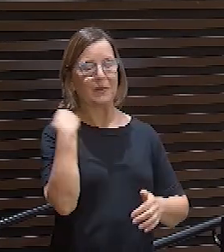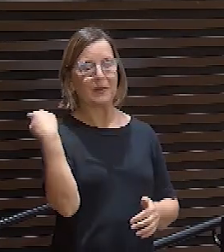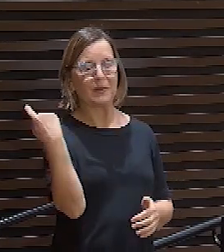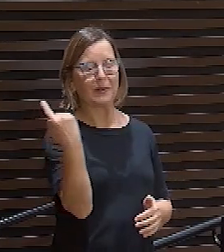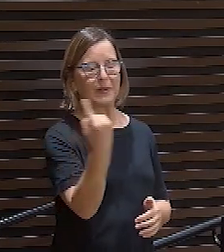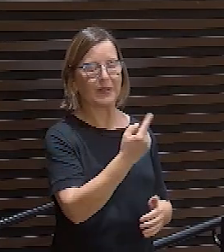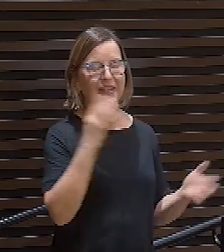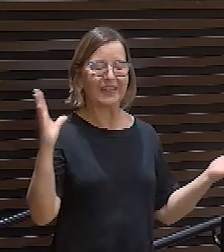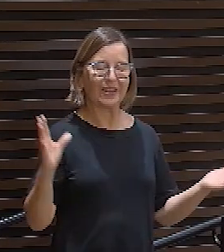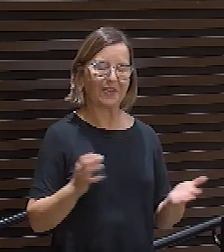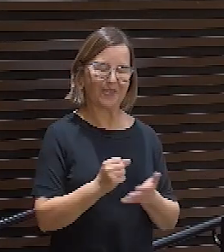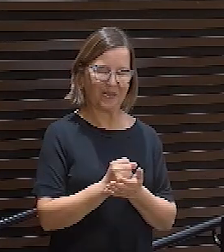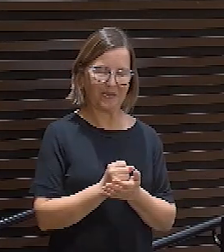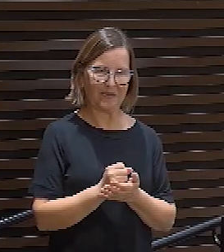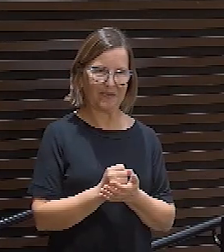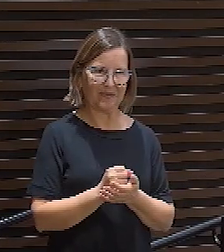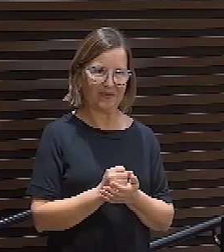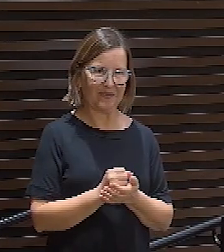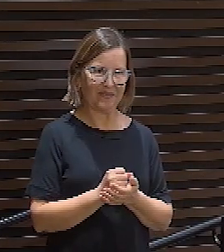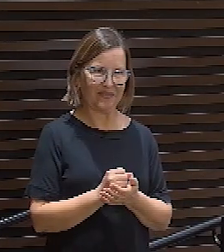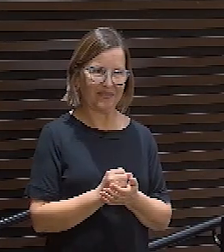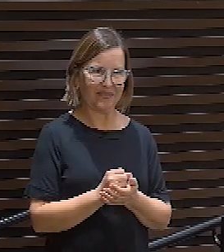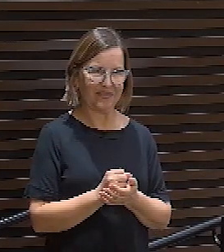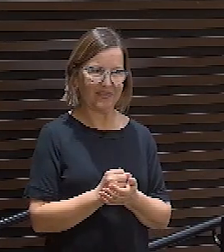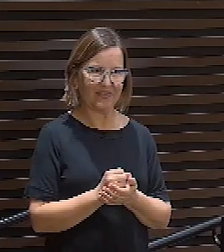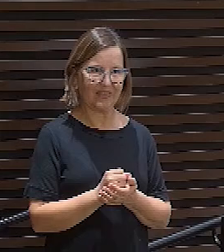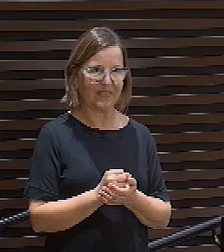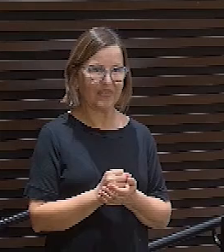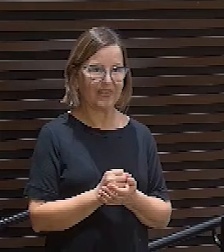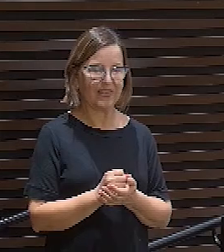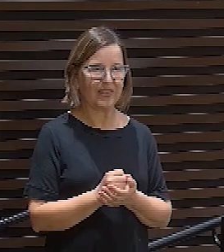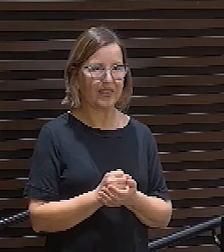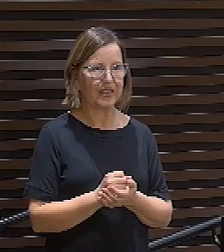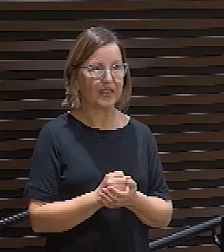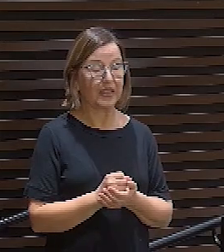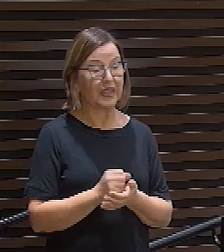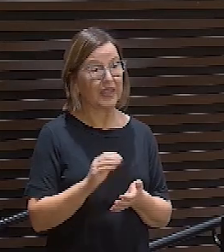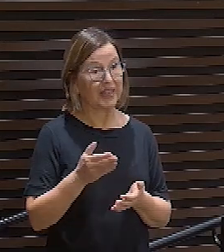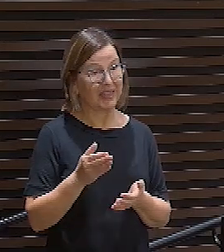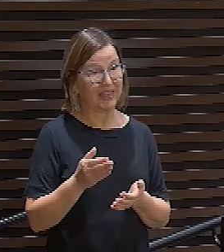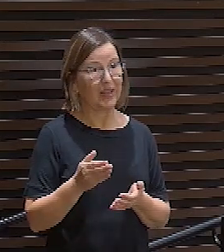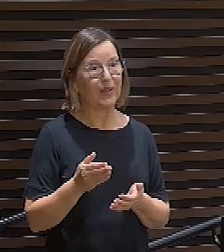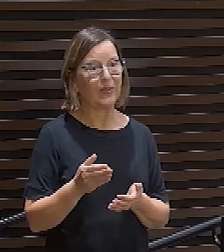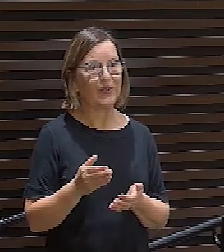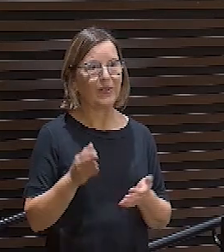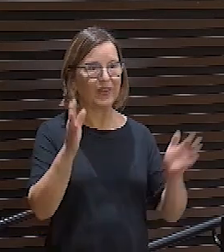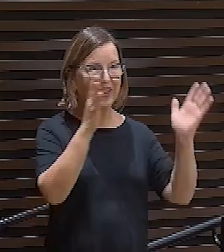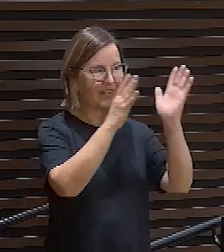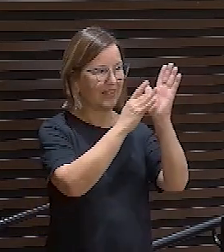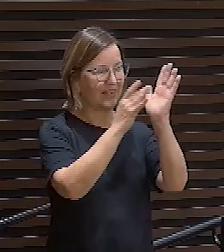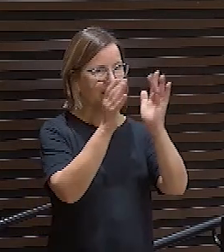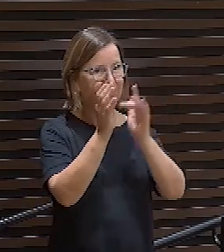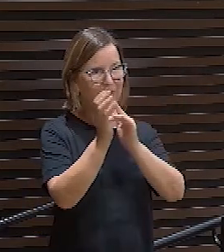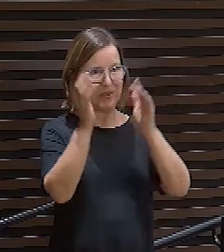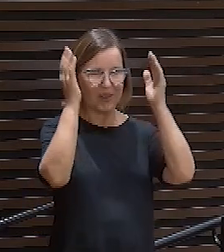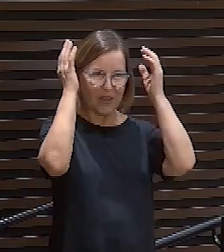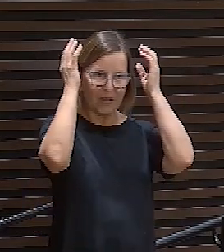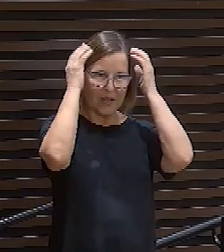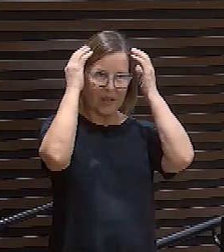Essa é a direção que a cabeça, que o cabeça, está falando para a gente seguir.